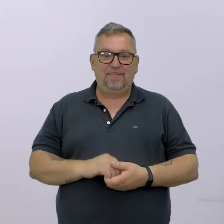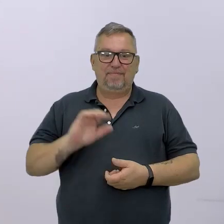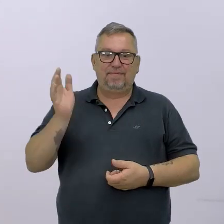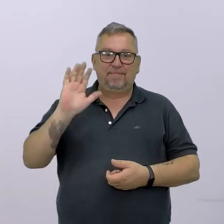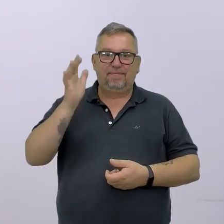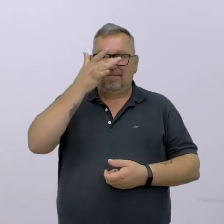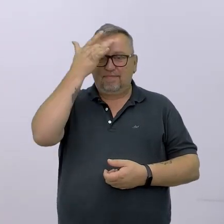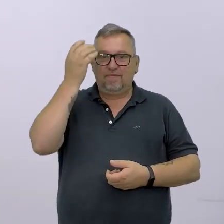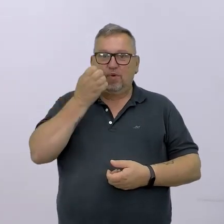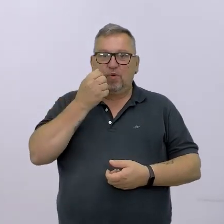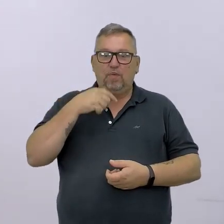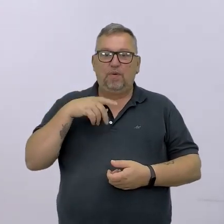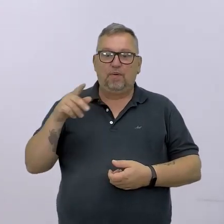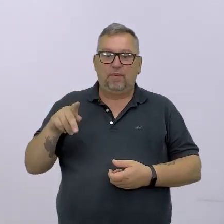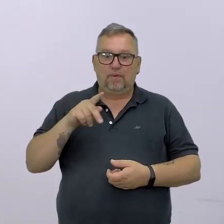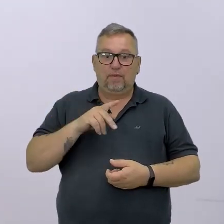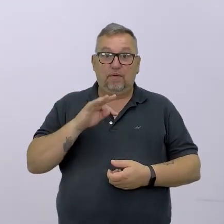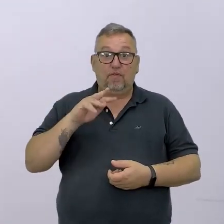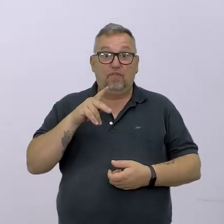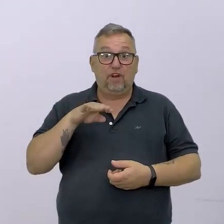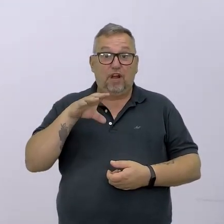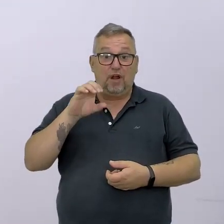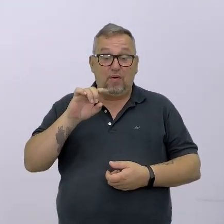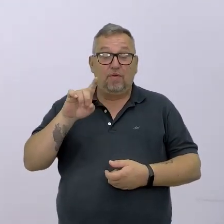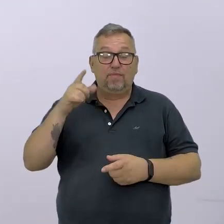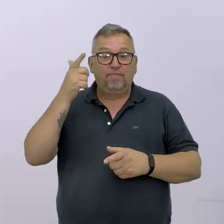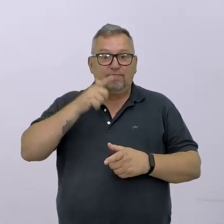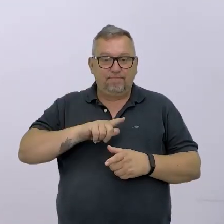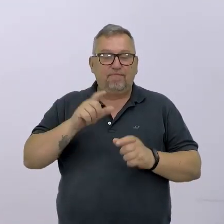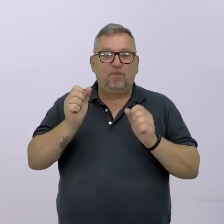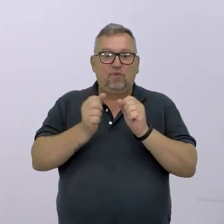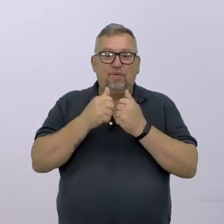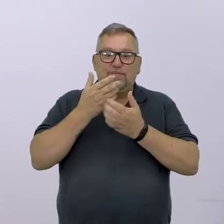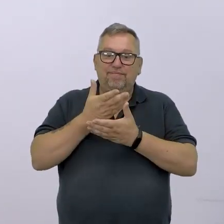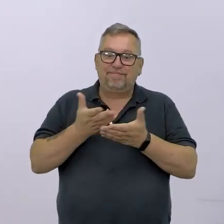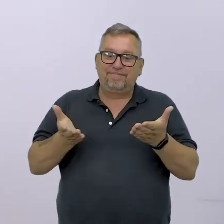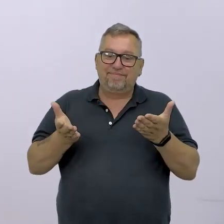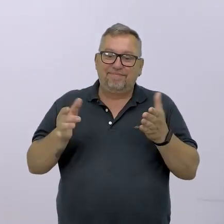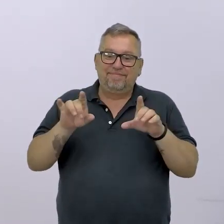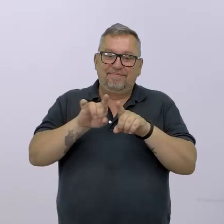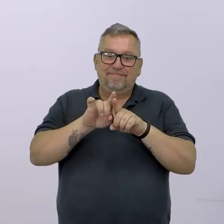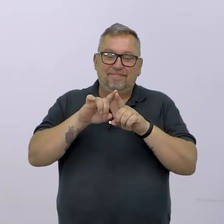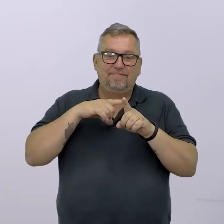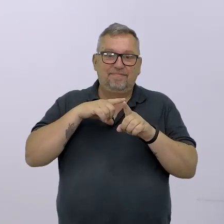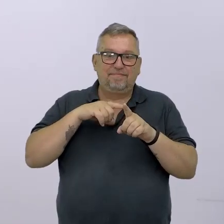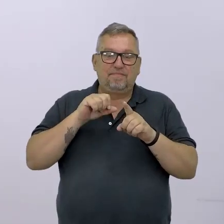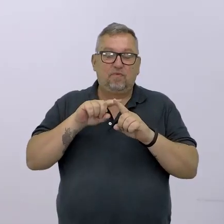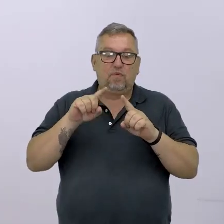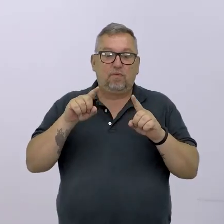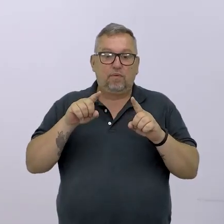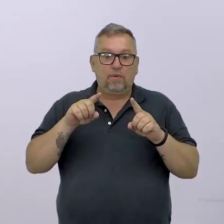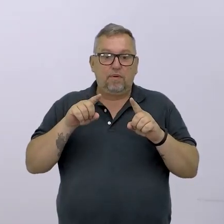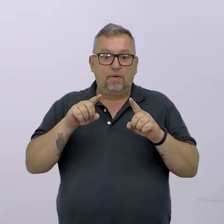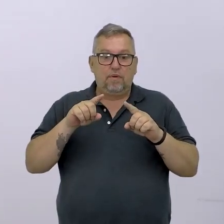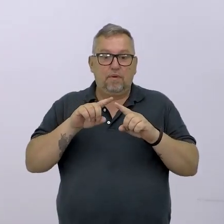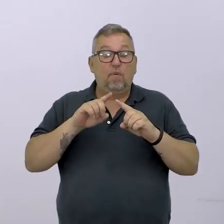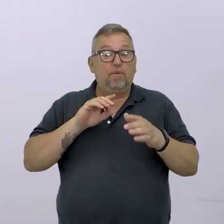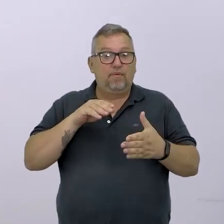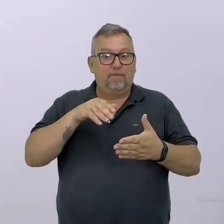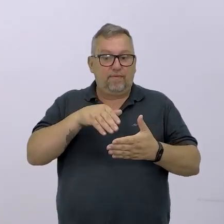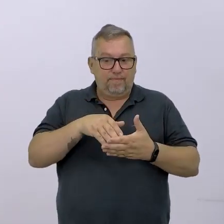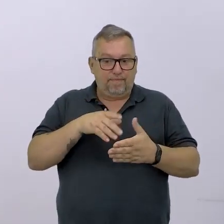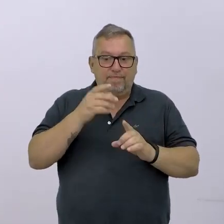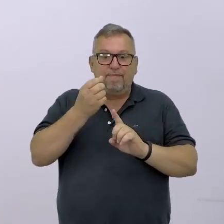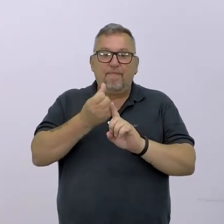Olá pessoal, tudo bem? Eu sou o professor Thiago Lazarim, mais uma vez aqui com vocês. Nós estamos encaminhando então para o final